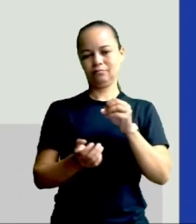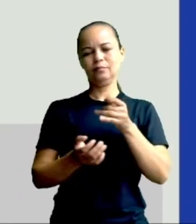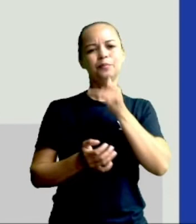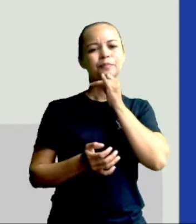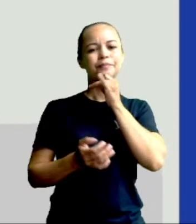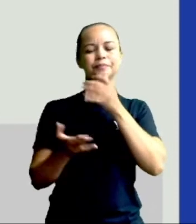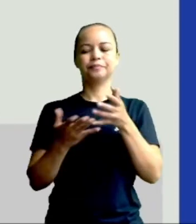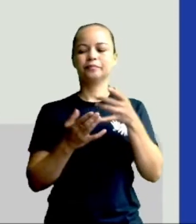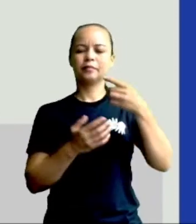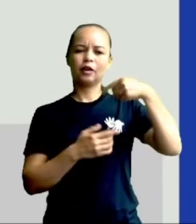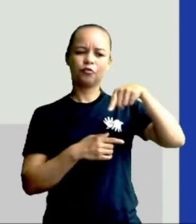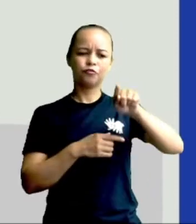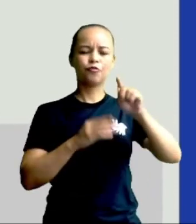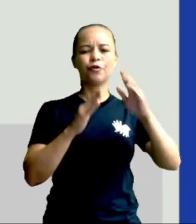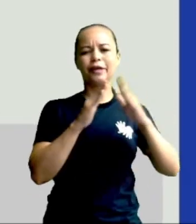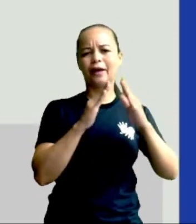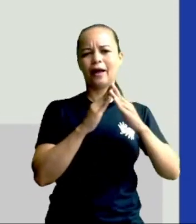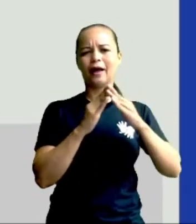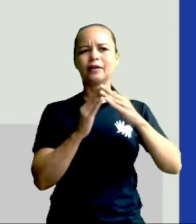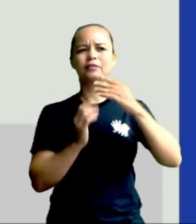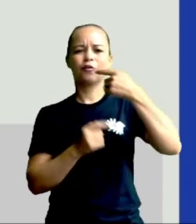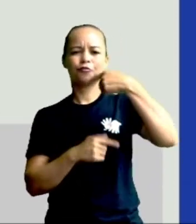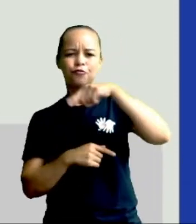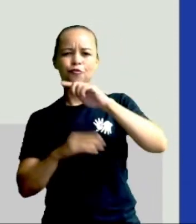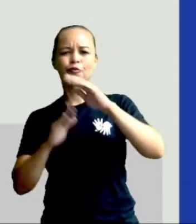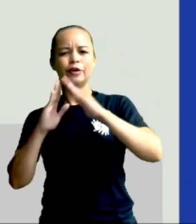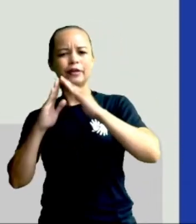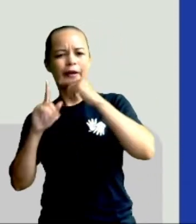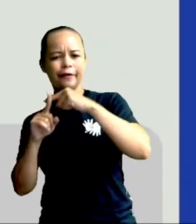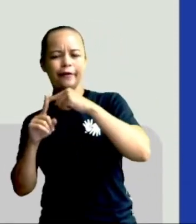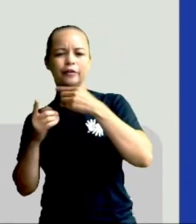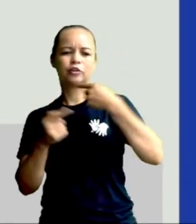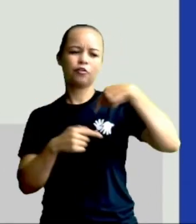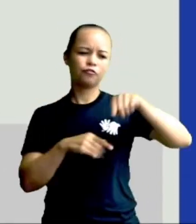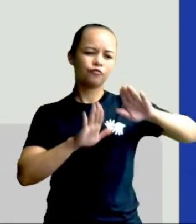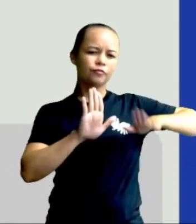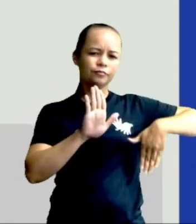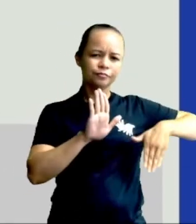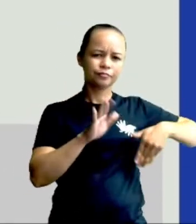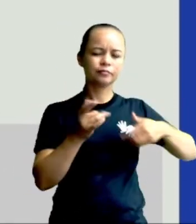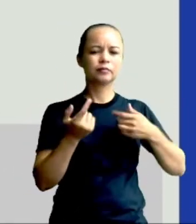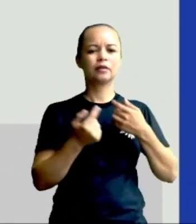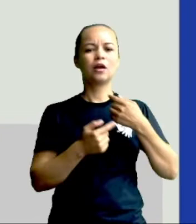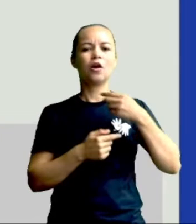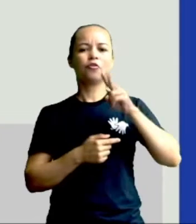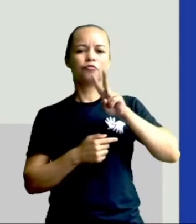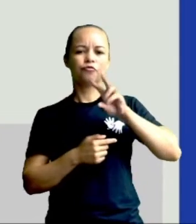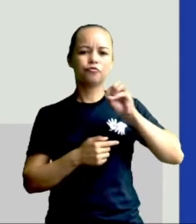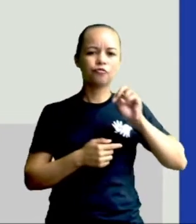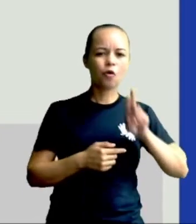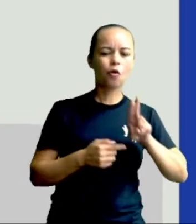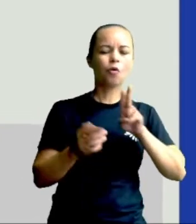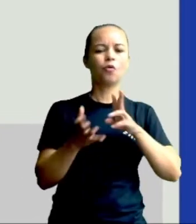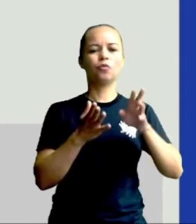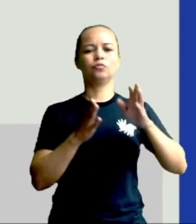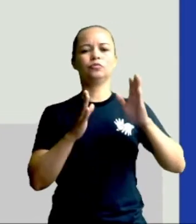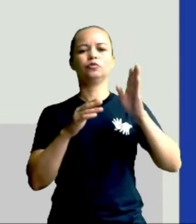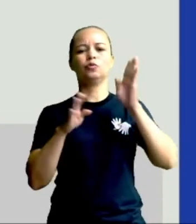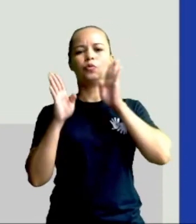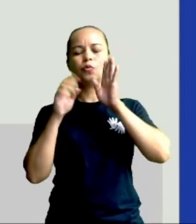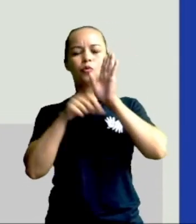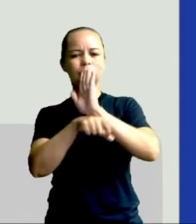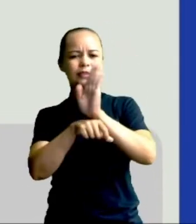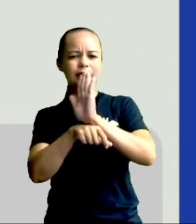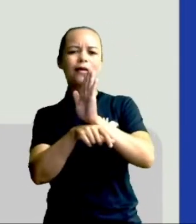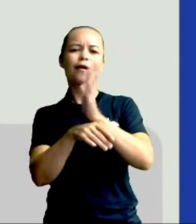exemplo fui em casa fui na igreja vou na praia vou no cinema Isso é correto